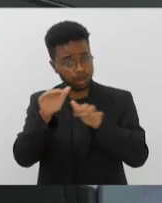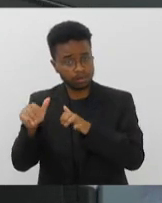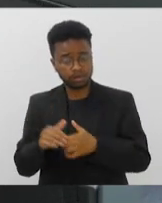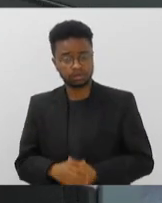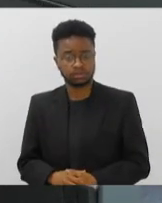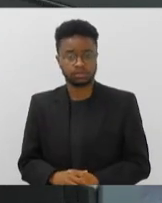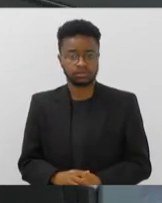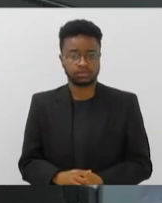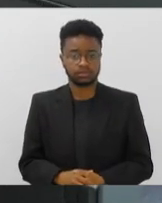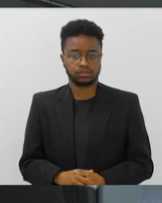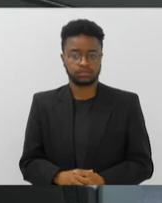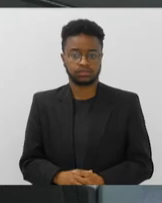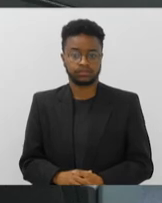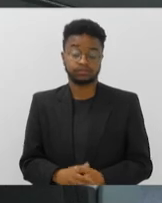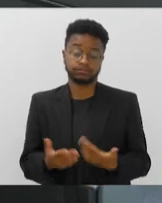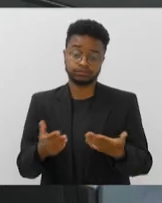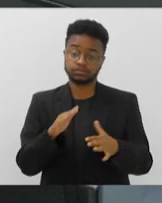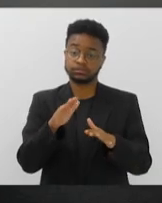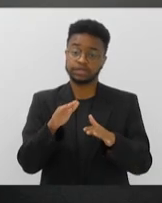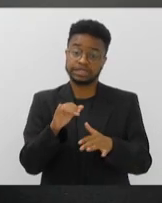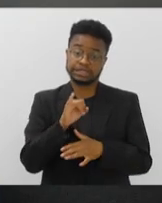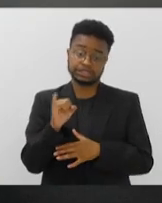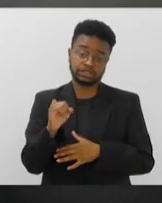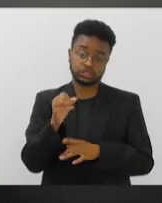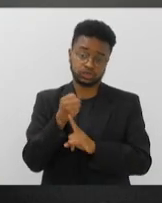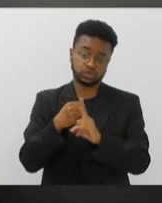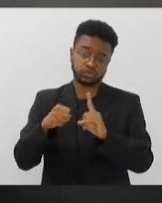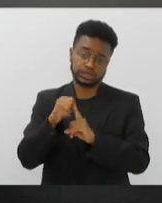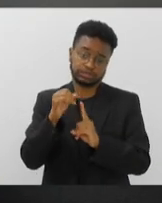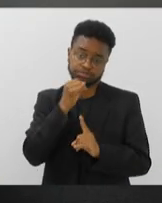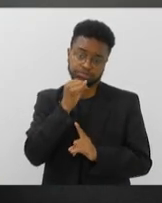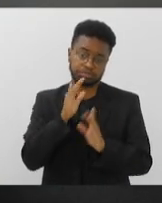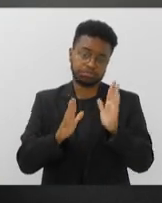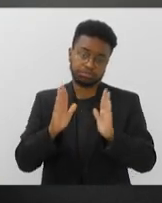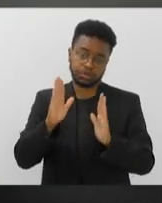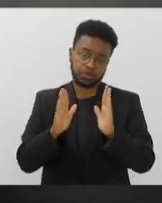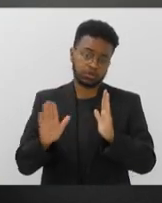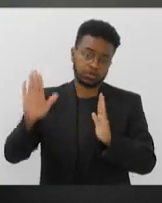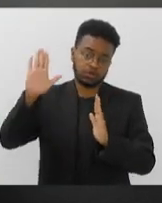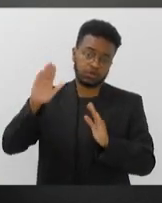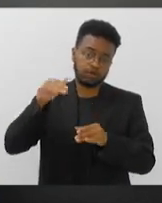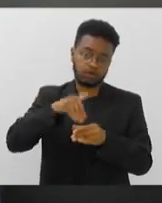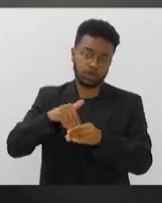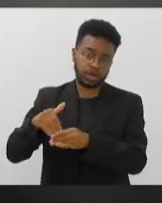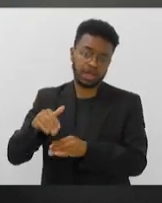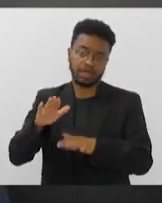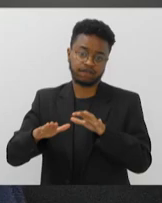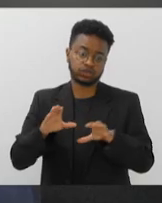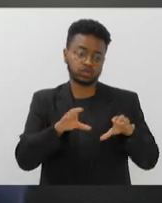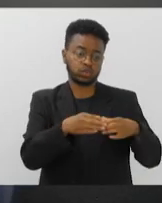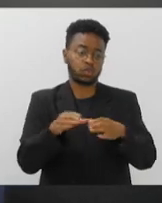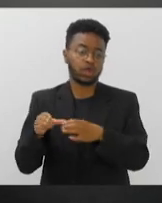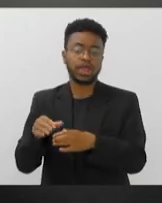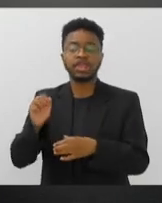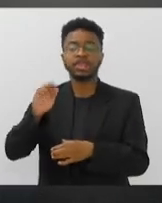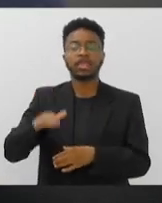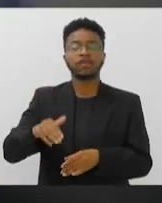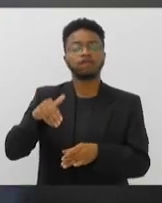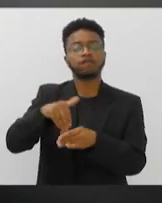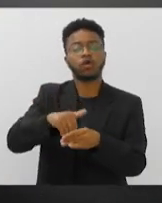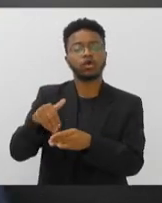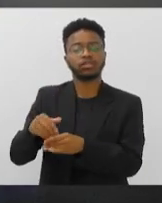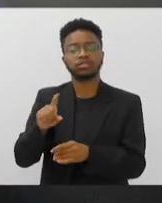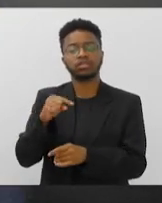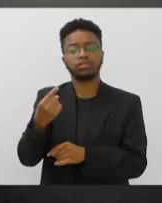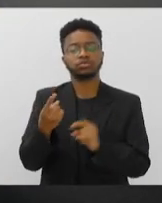ali gente pega sociedade civil uma elei que muitas vezes fica uma panelinha quem pode votarem vai votado e depois só